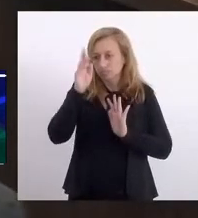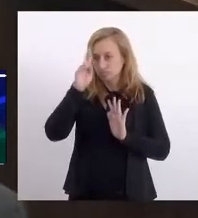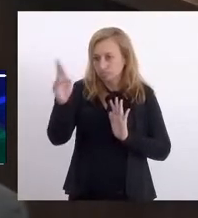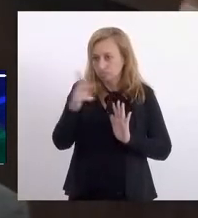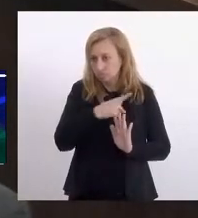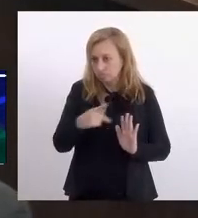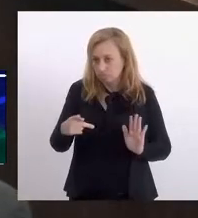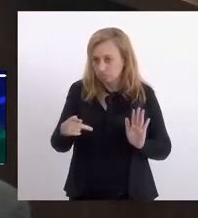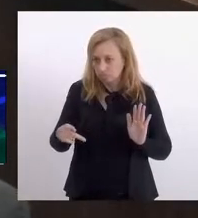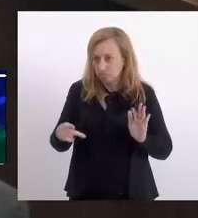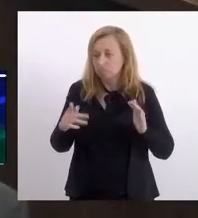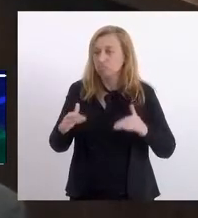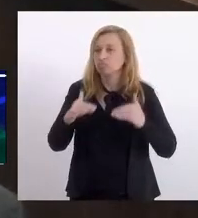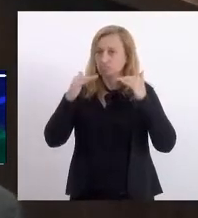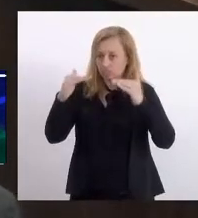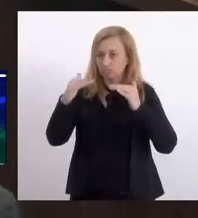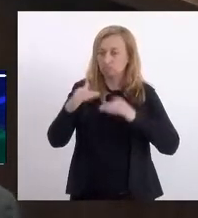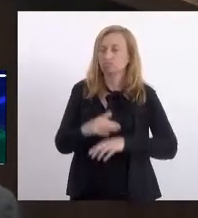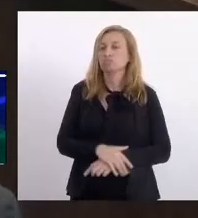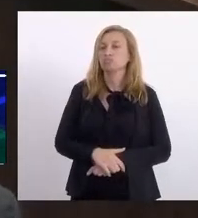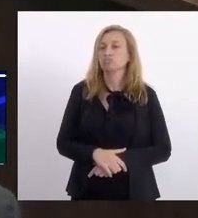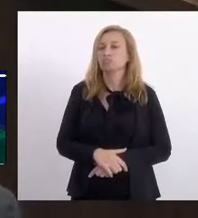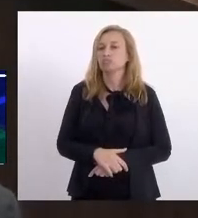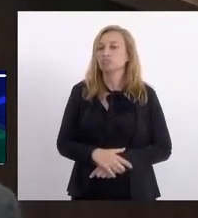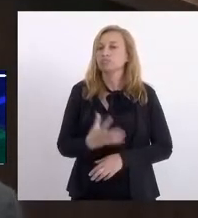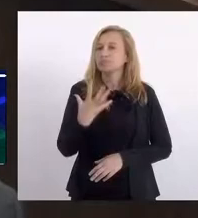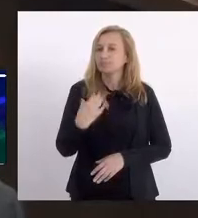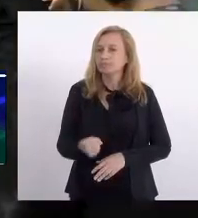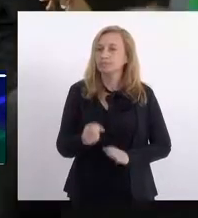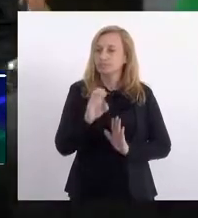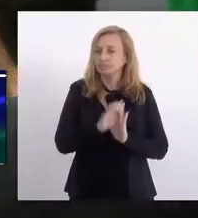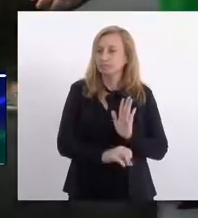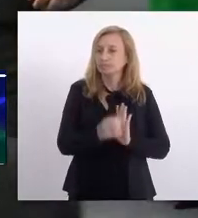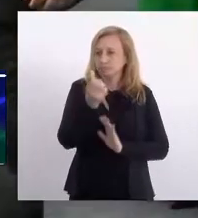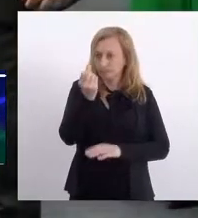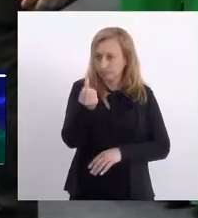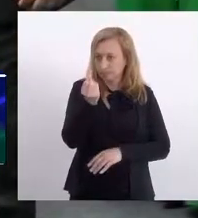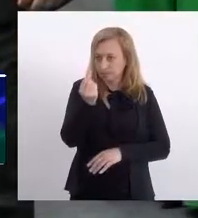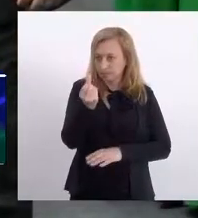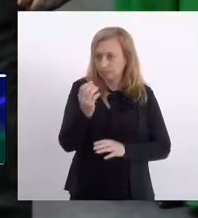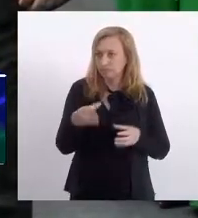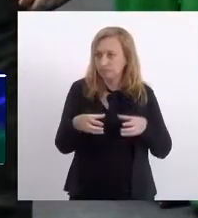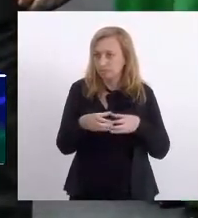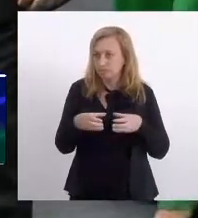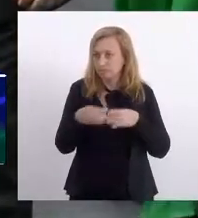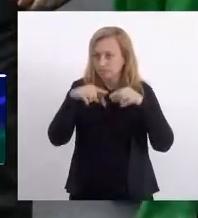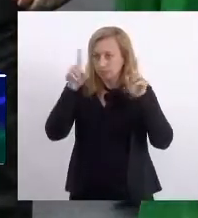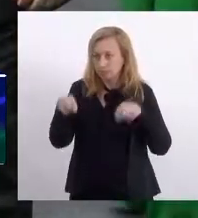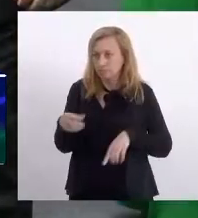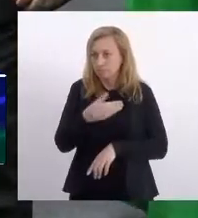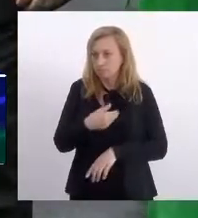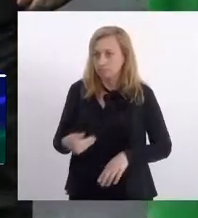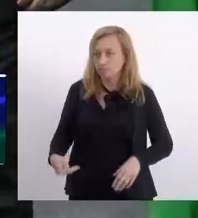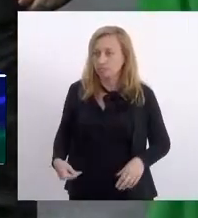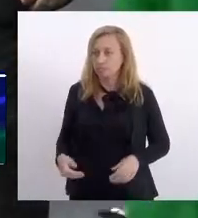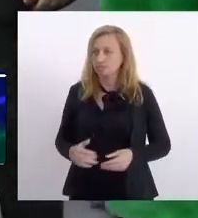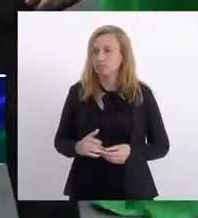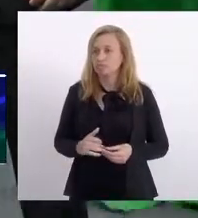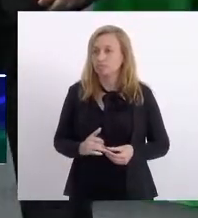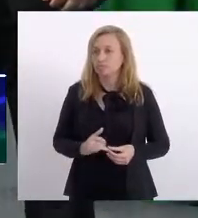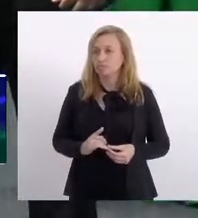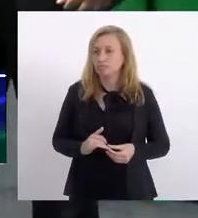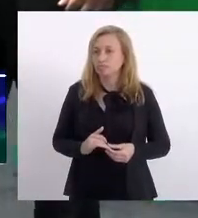Excelência que Vossa Excelência acatasse a emenda 6 da Comissão de Servidores Públicos,